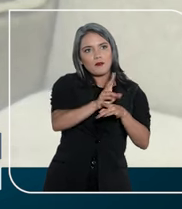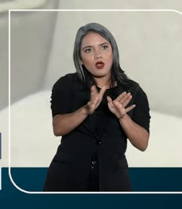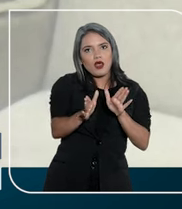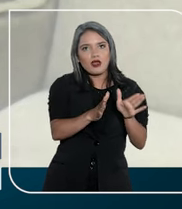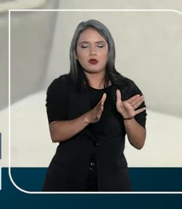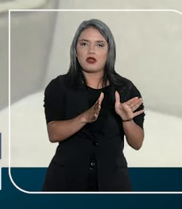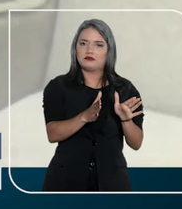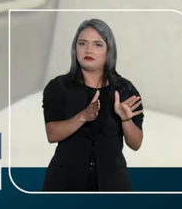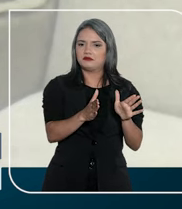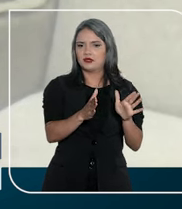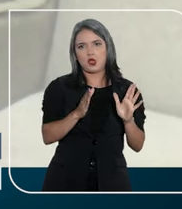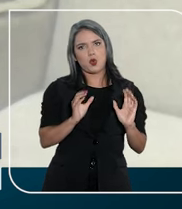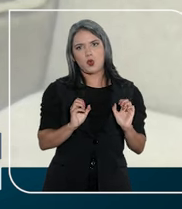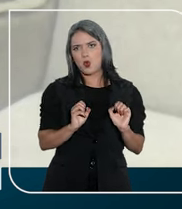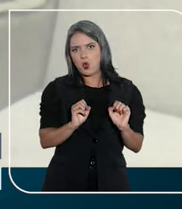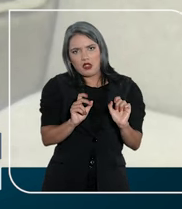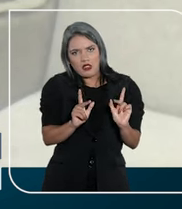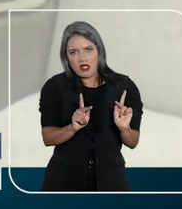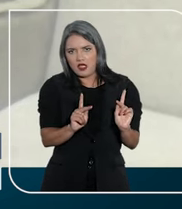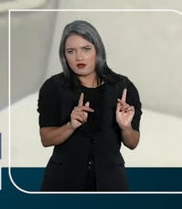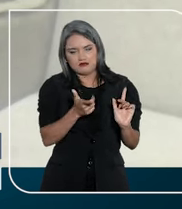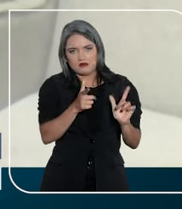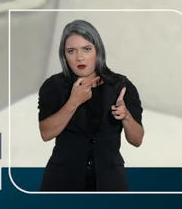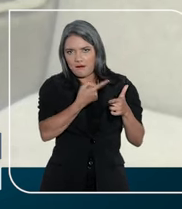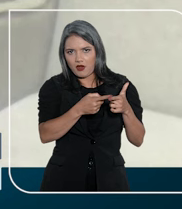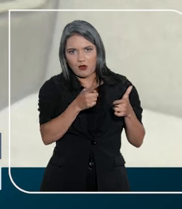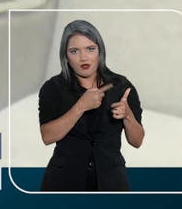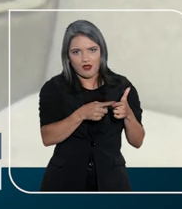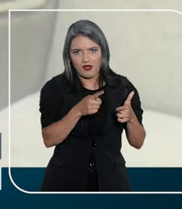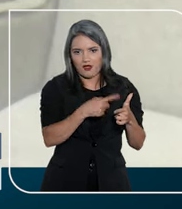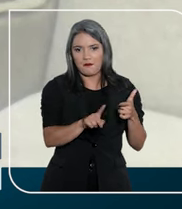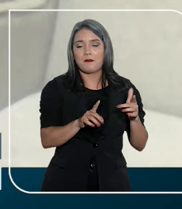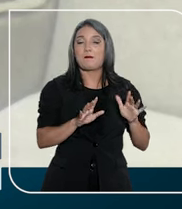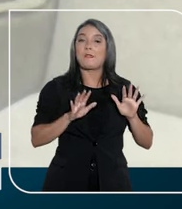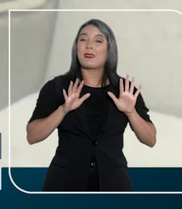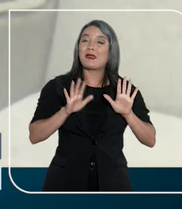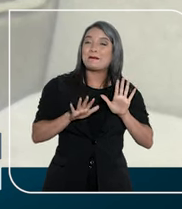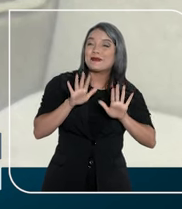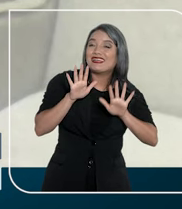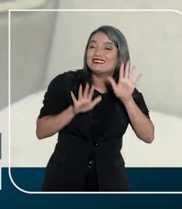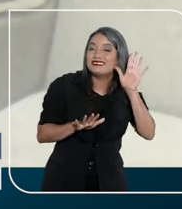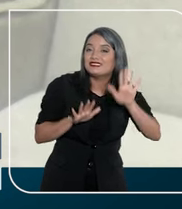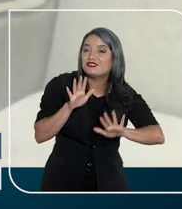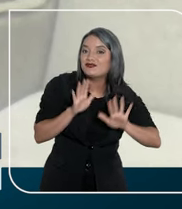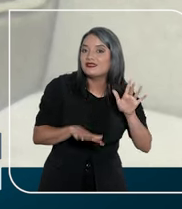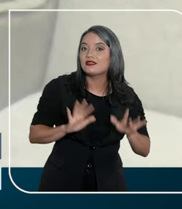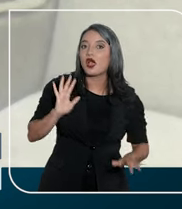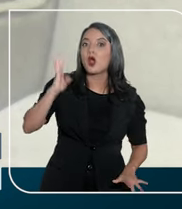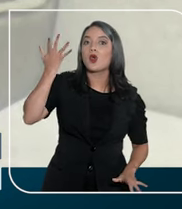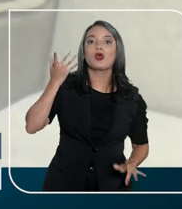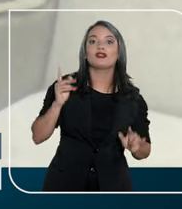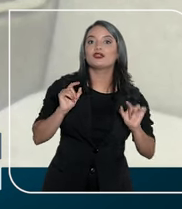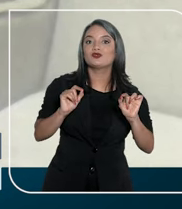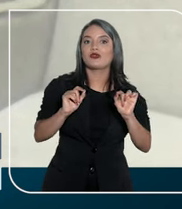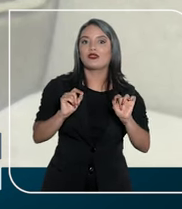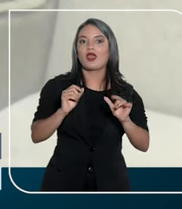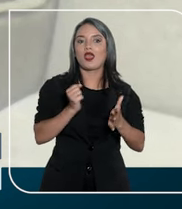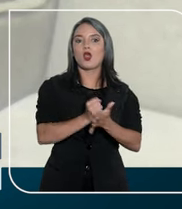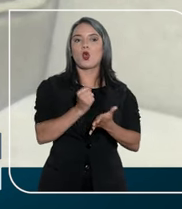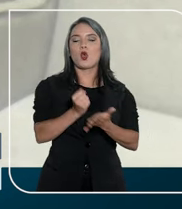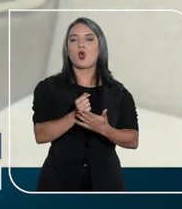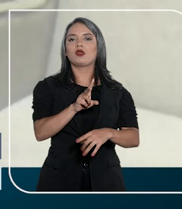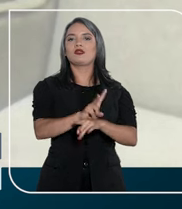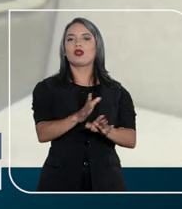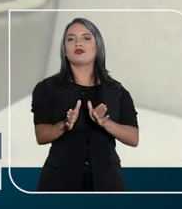não haveria, portanto, também direito à nomeação. Mas, muitas vezes, a contratação temporária acontece